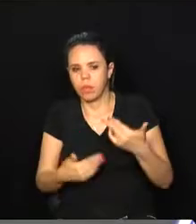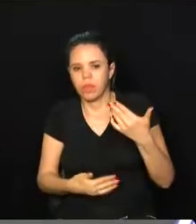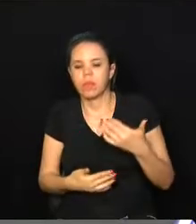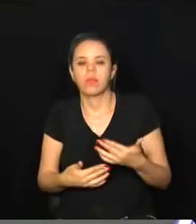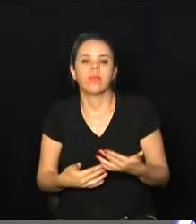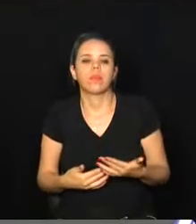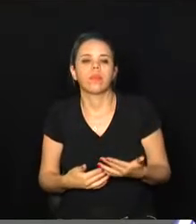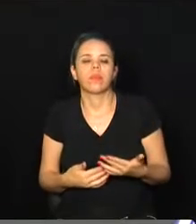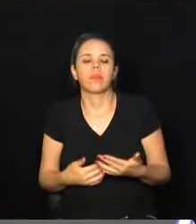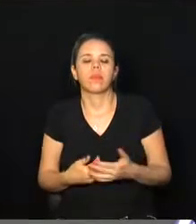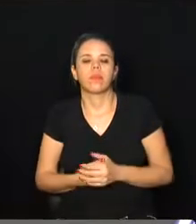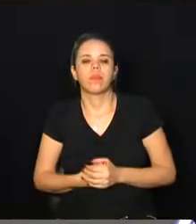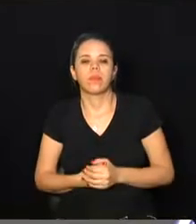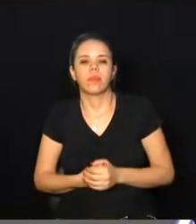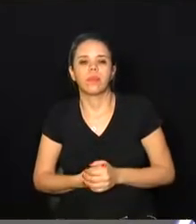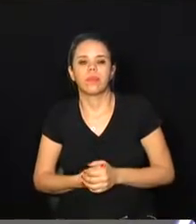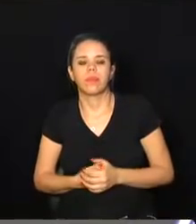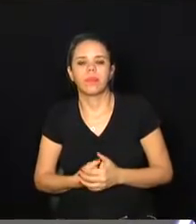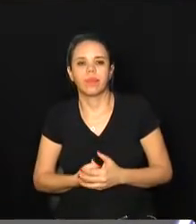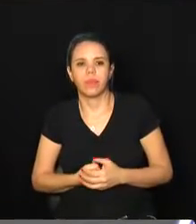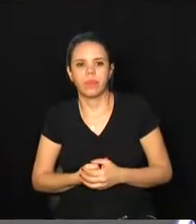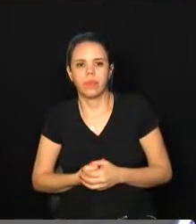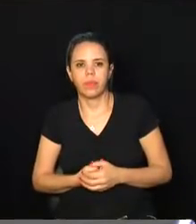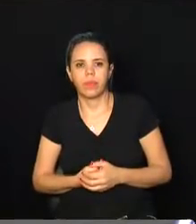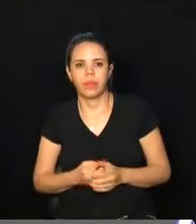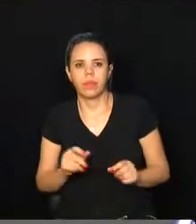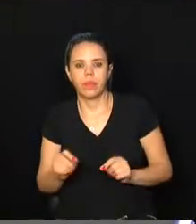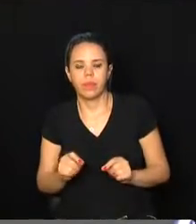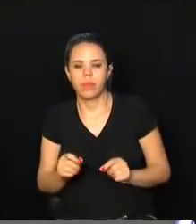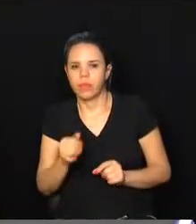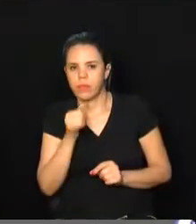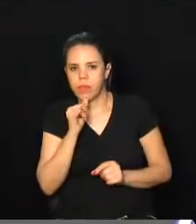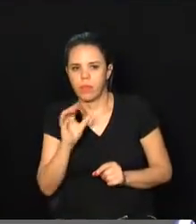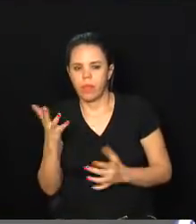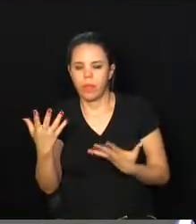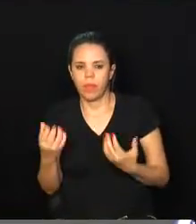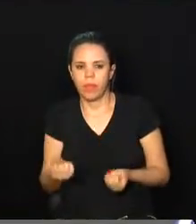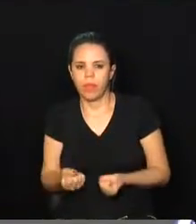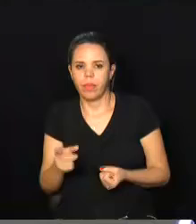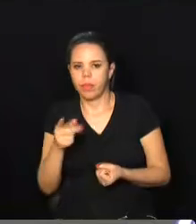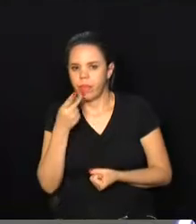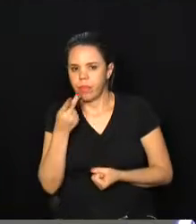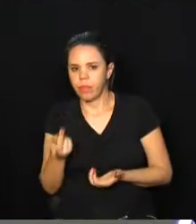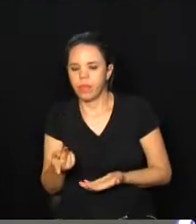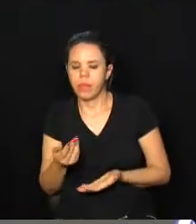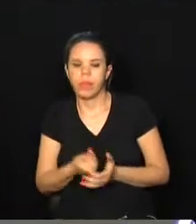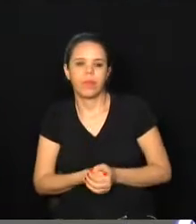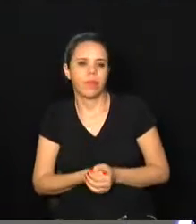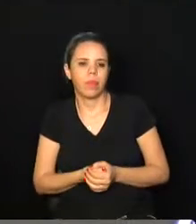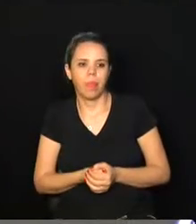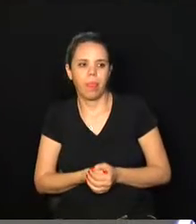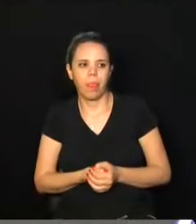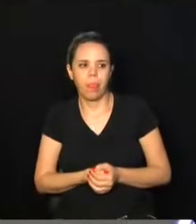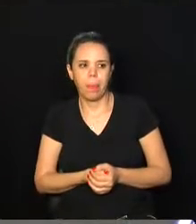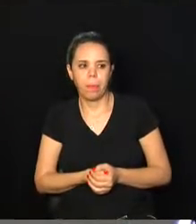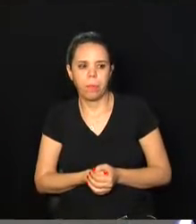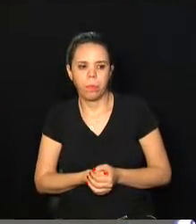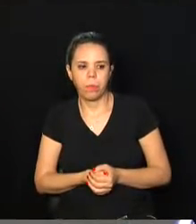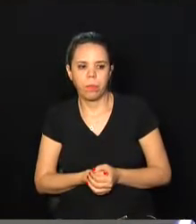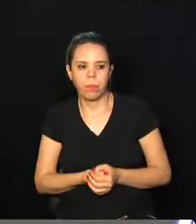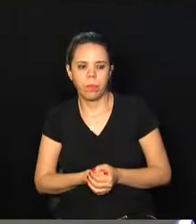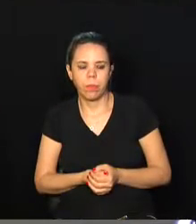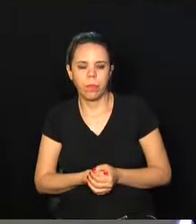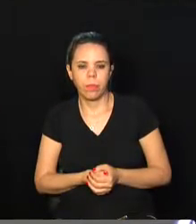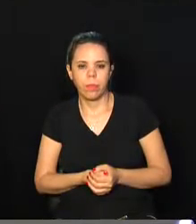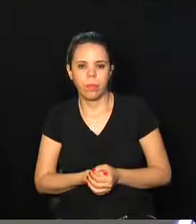pontos isolados aí e que está contemplando isso que está falando. Os colegas que recentemente tiveram que